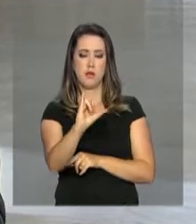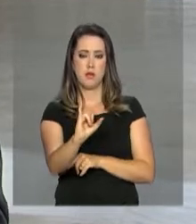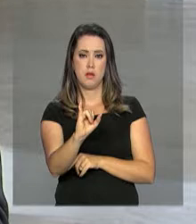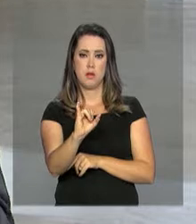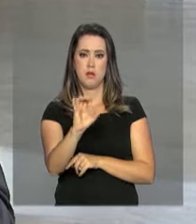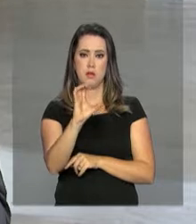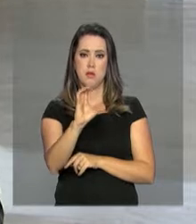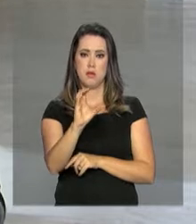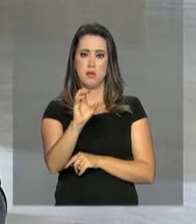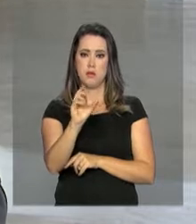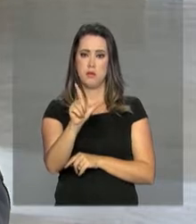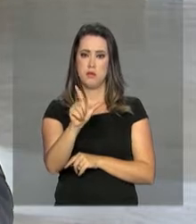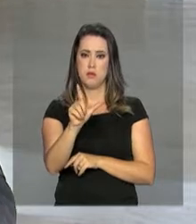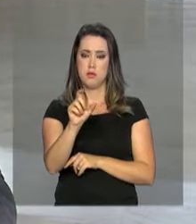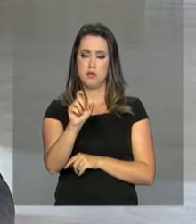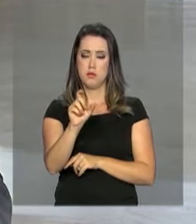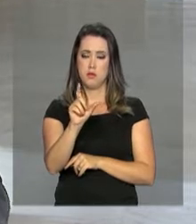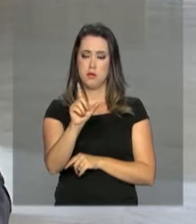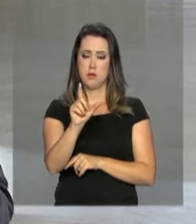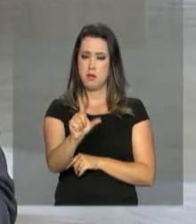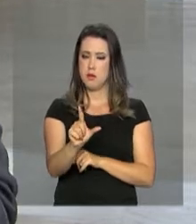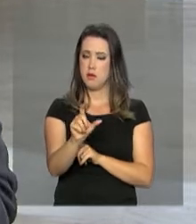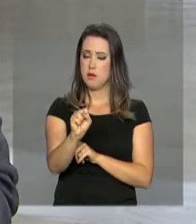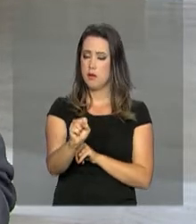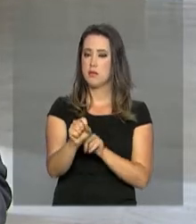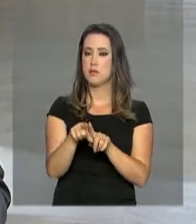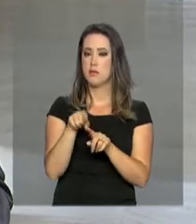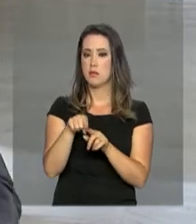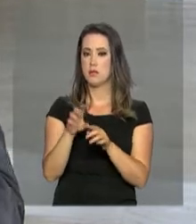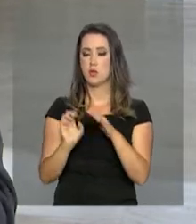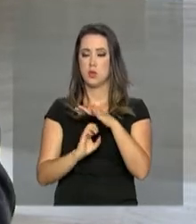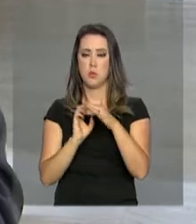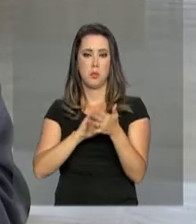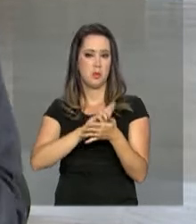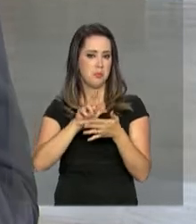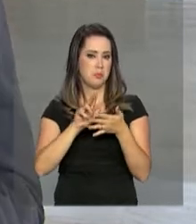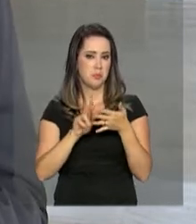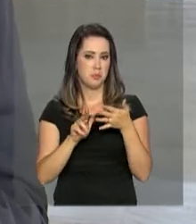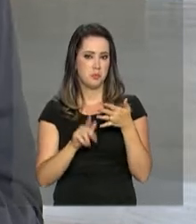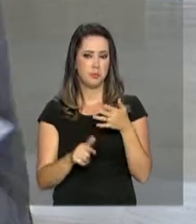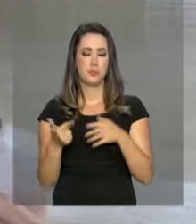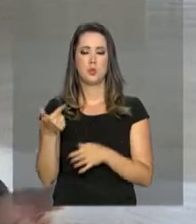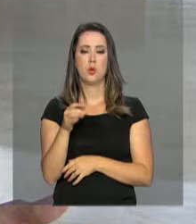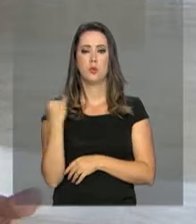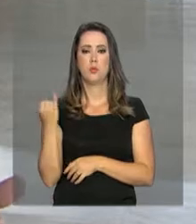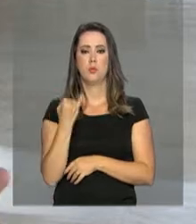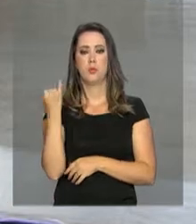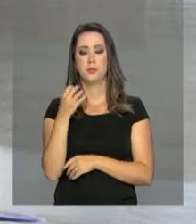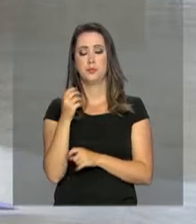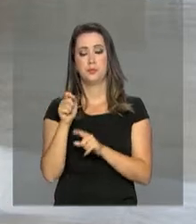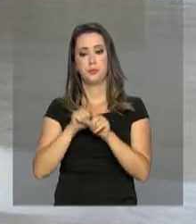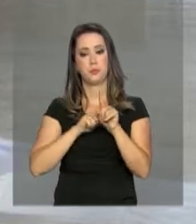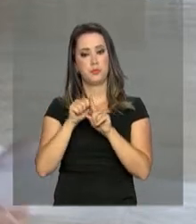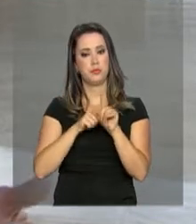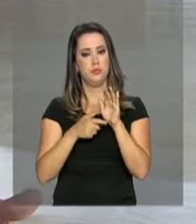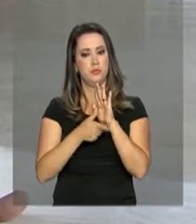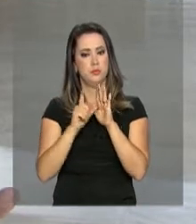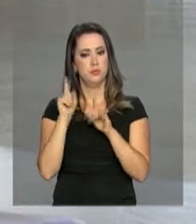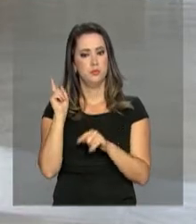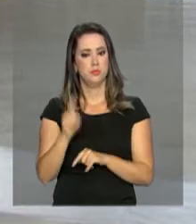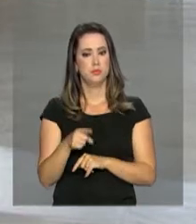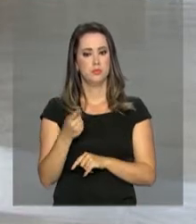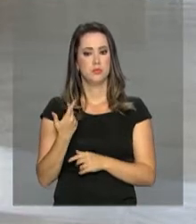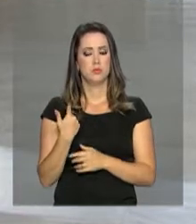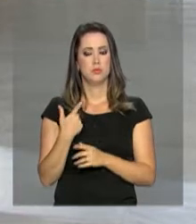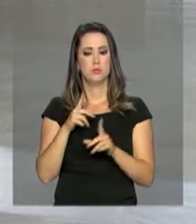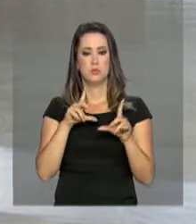de empresas que não atuam no sistema financeiro. Outro fato marcante do mês passado, segundo a Receita Federal,